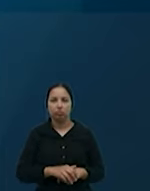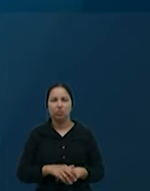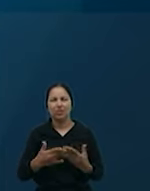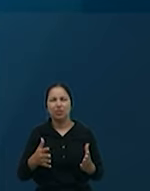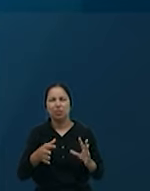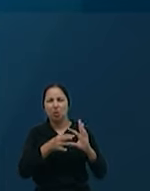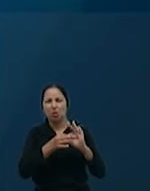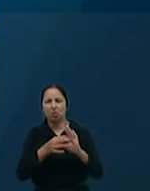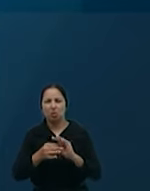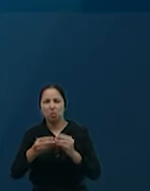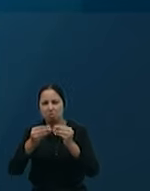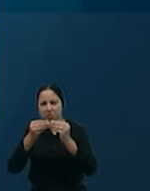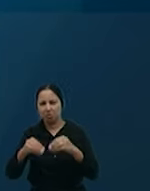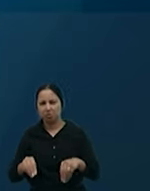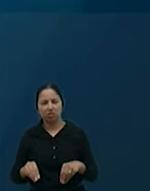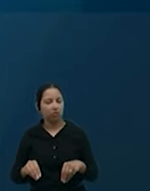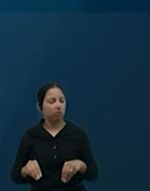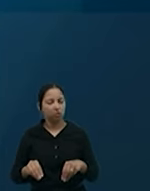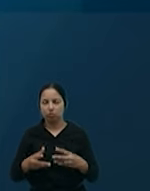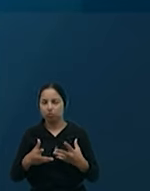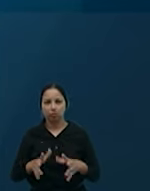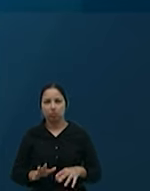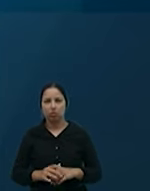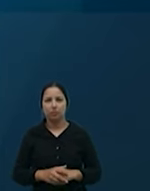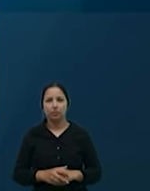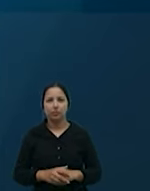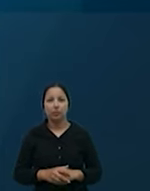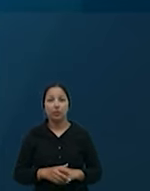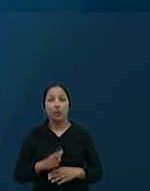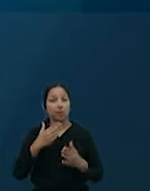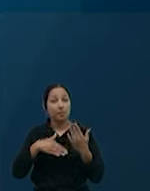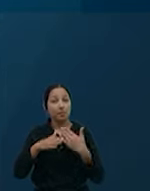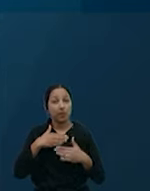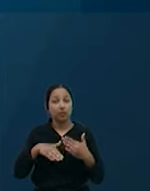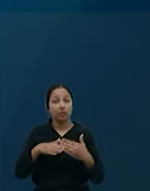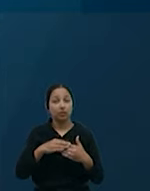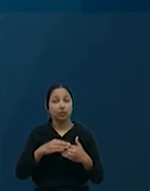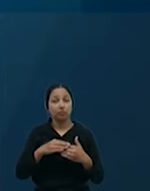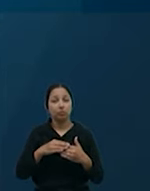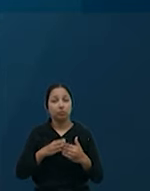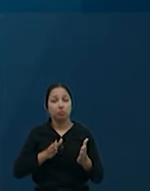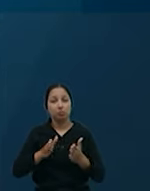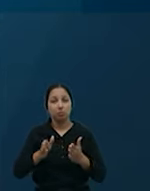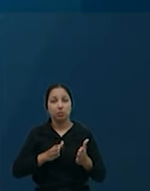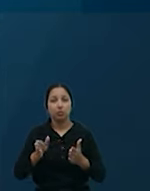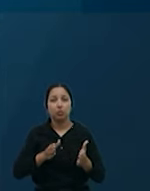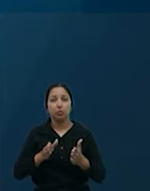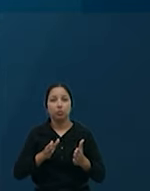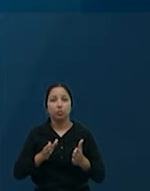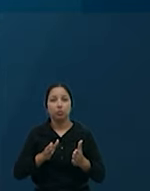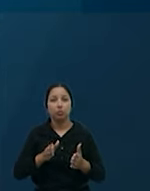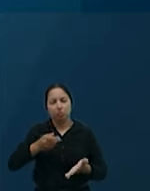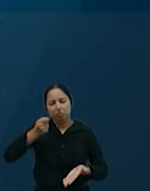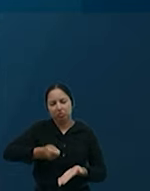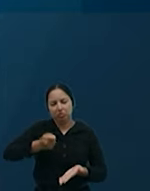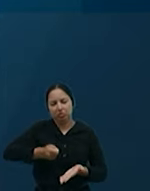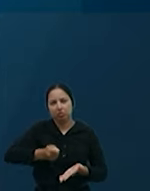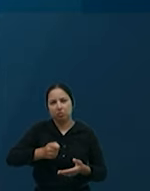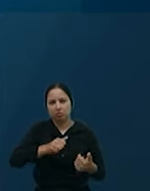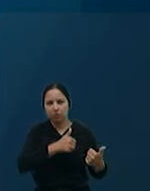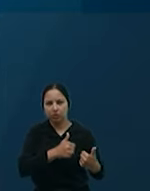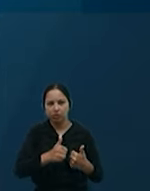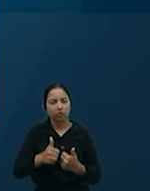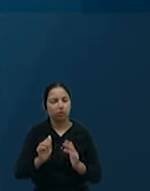pelo contrário, os perseguidos na época da ditadura. Muito pelo contrário. Ninguém aqui está para perseguir. Mas que a lei seja